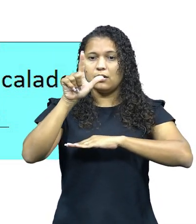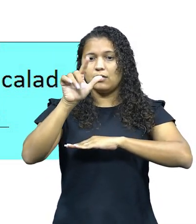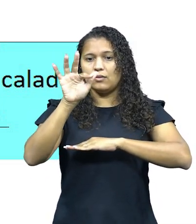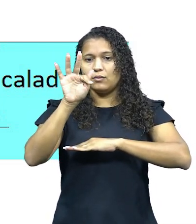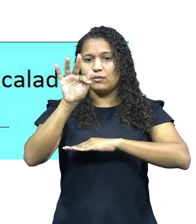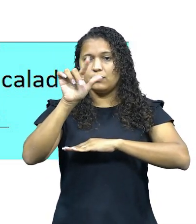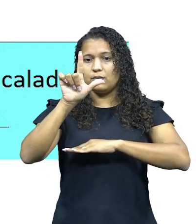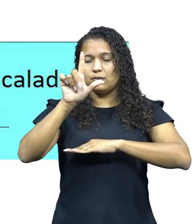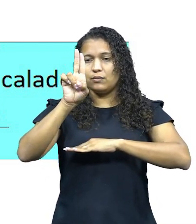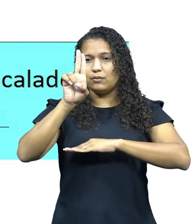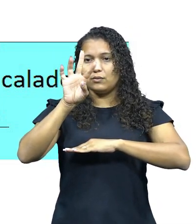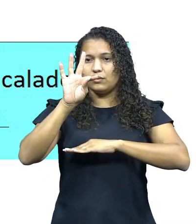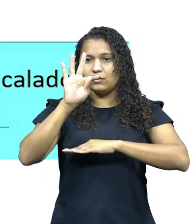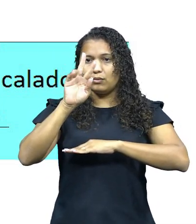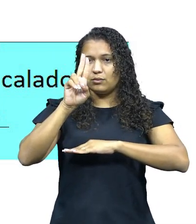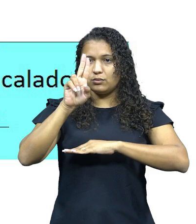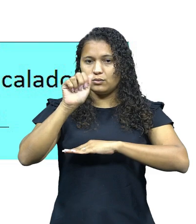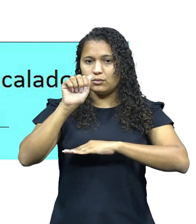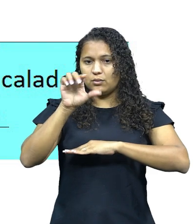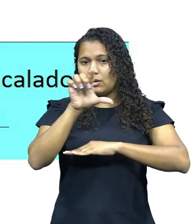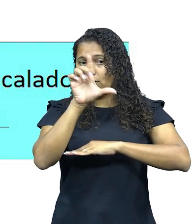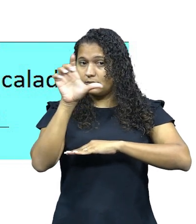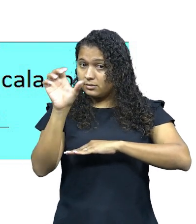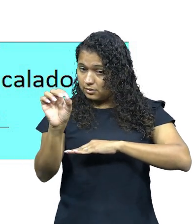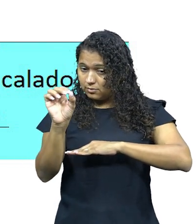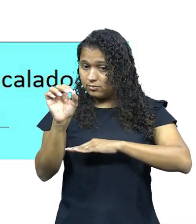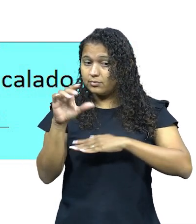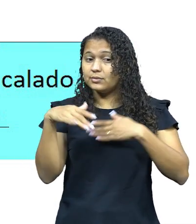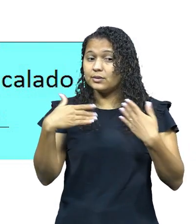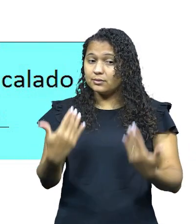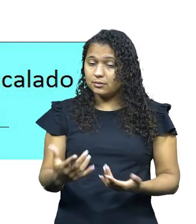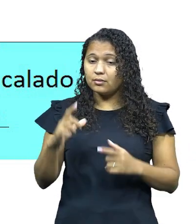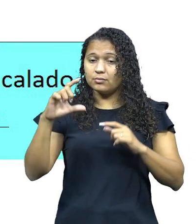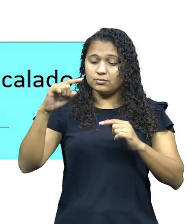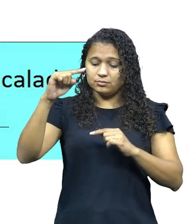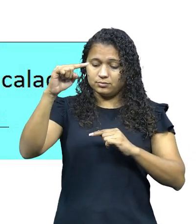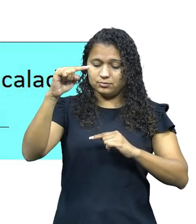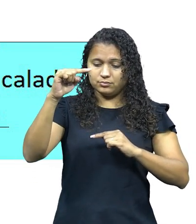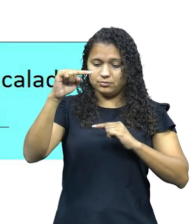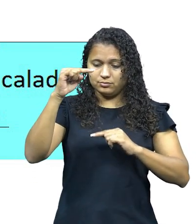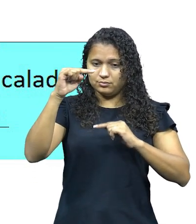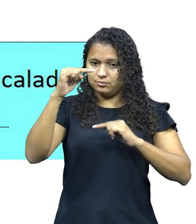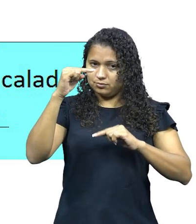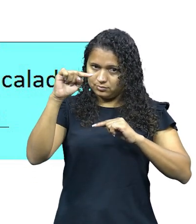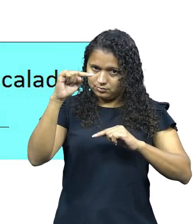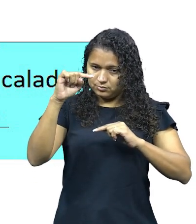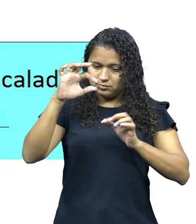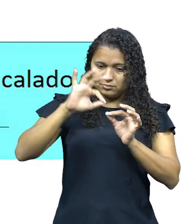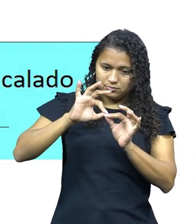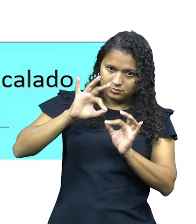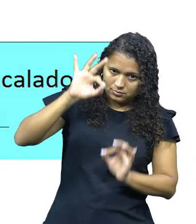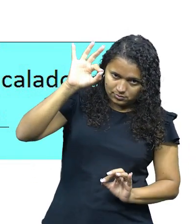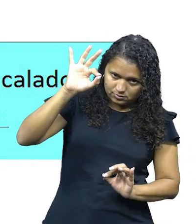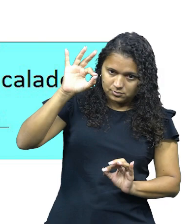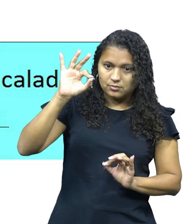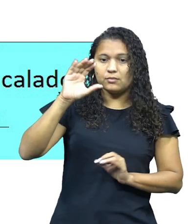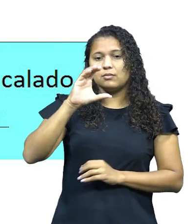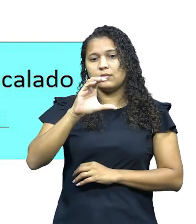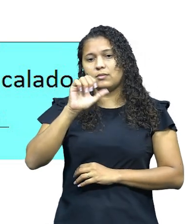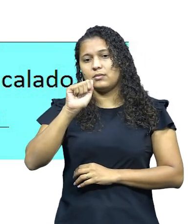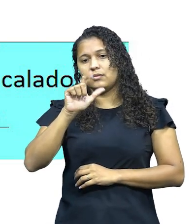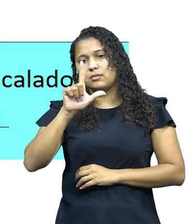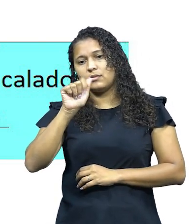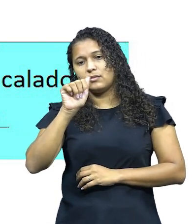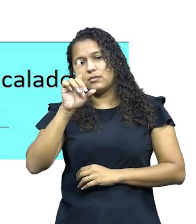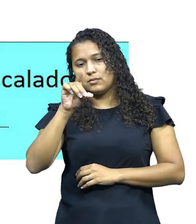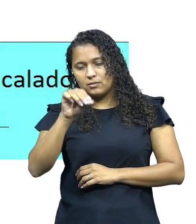água de uma embarcação. Então, o calado é essa distância entre a quilha do navio e